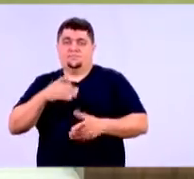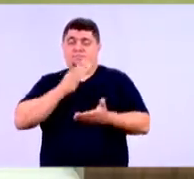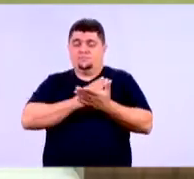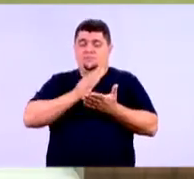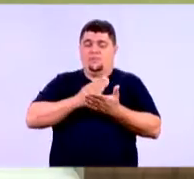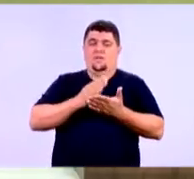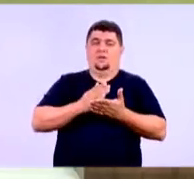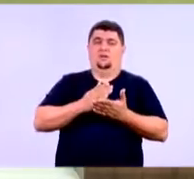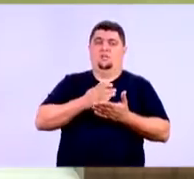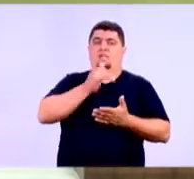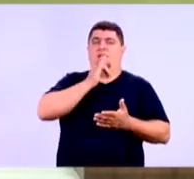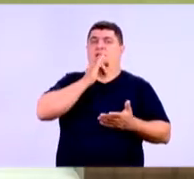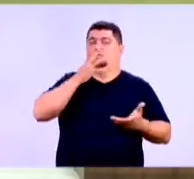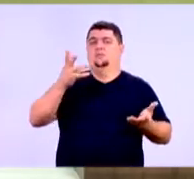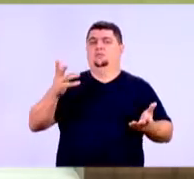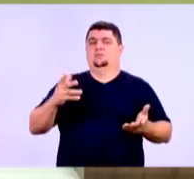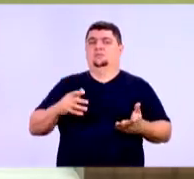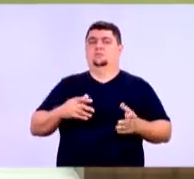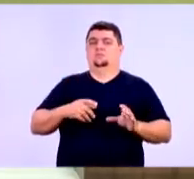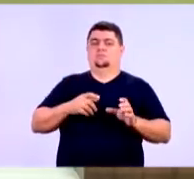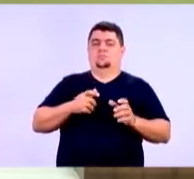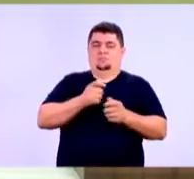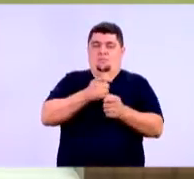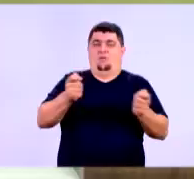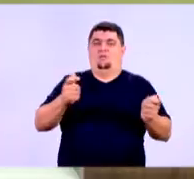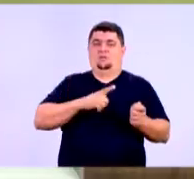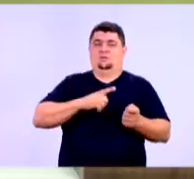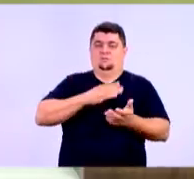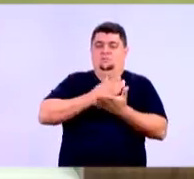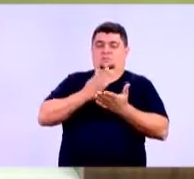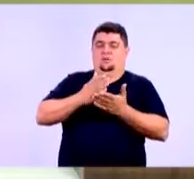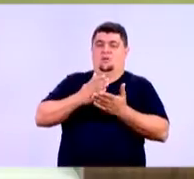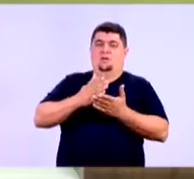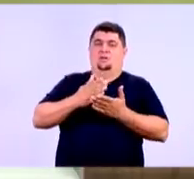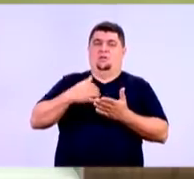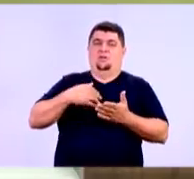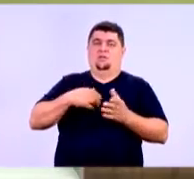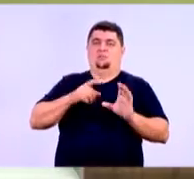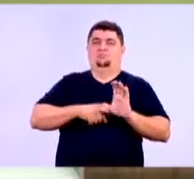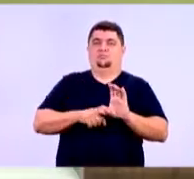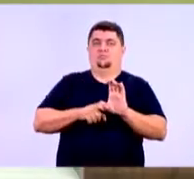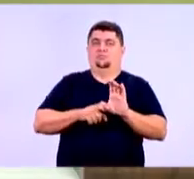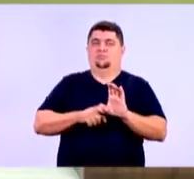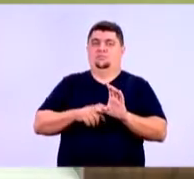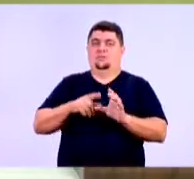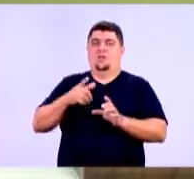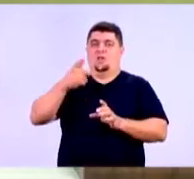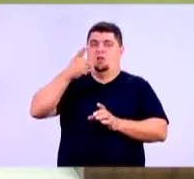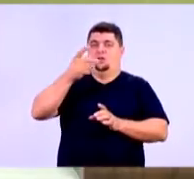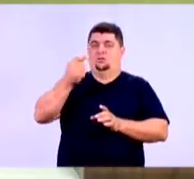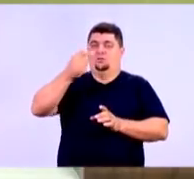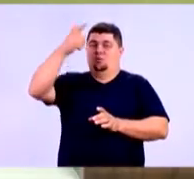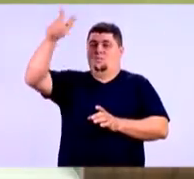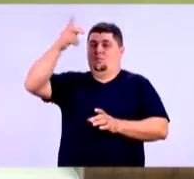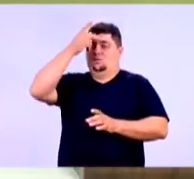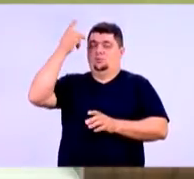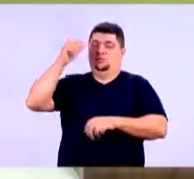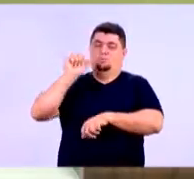prazo, ou vamos dizer que se você fez uma compra a prazo e você não pagou, então é o dinheiro de outra pessoa que está ali imobilizado, né, que está